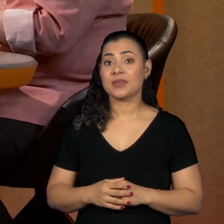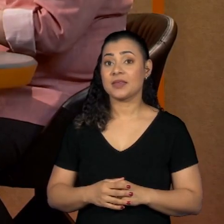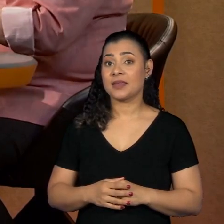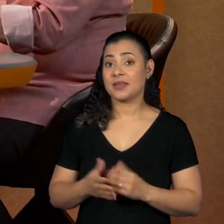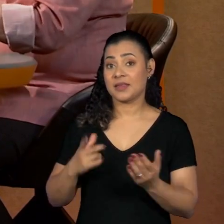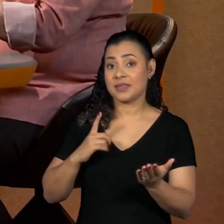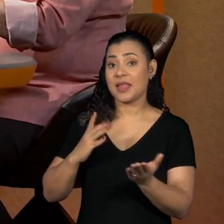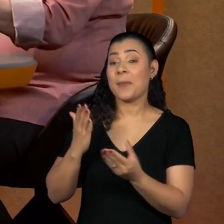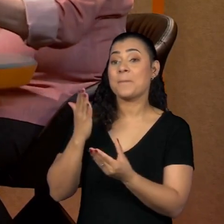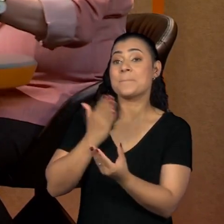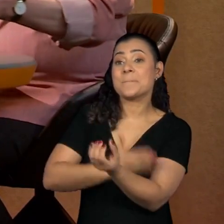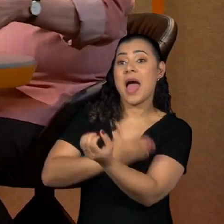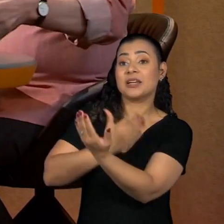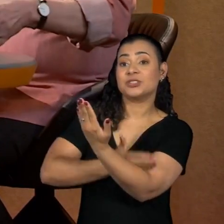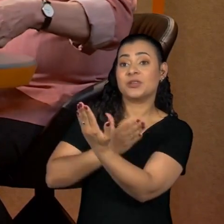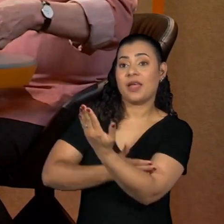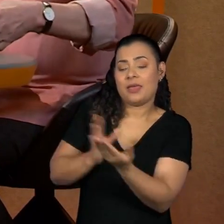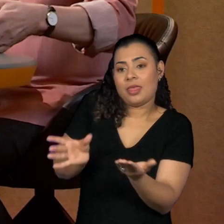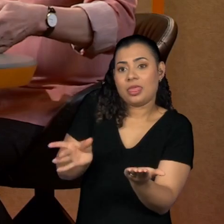Aqui está uma pasta